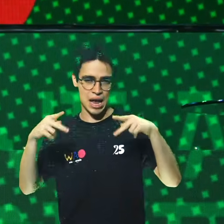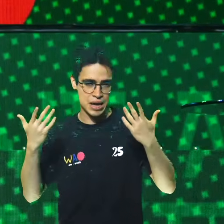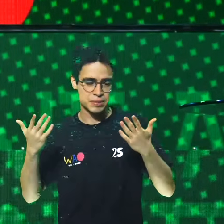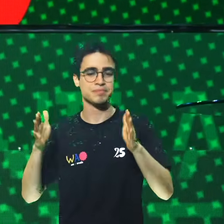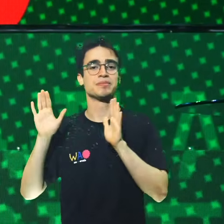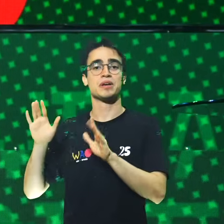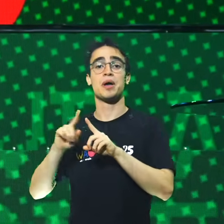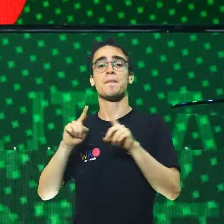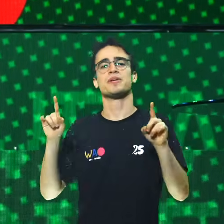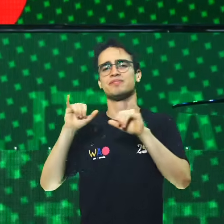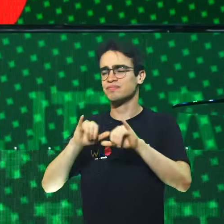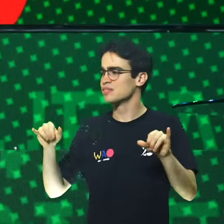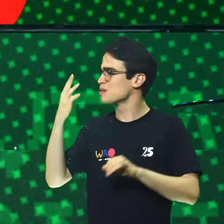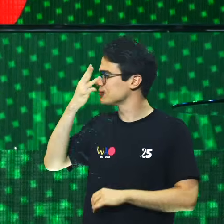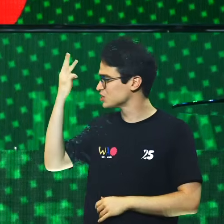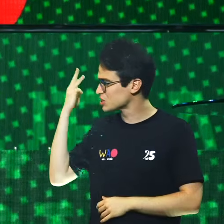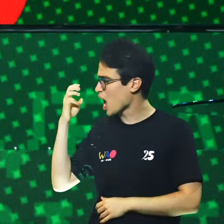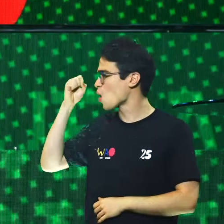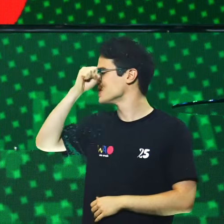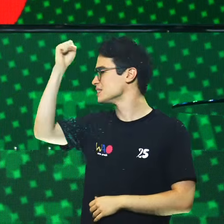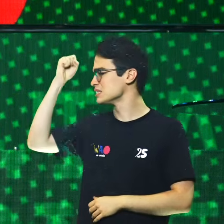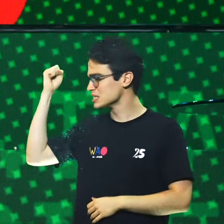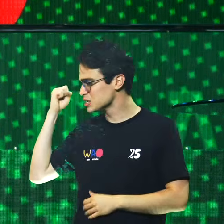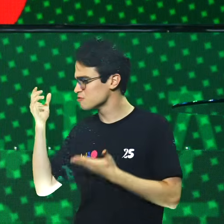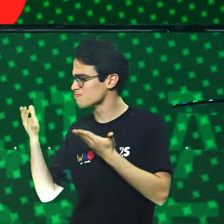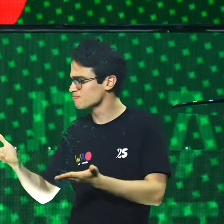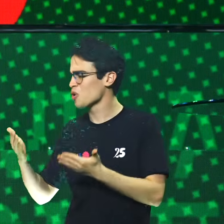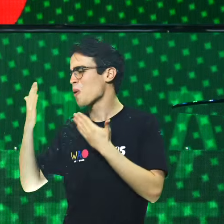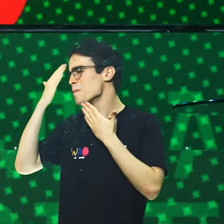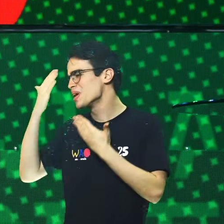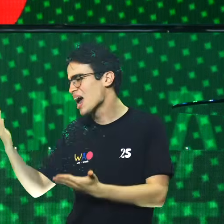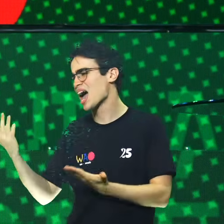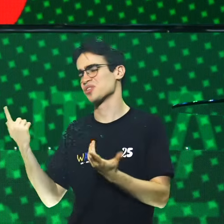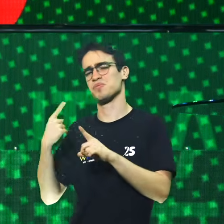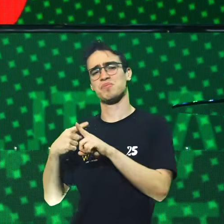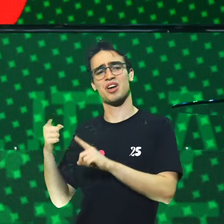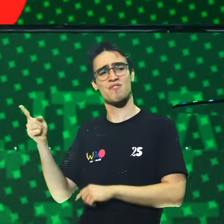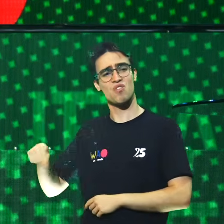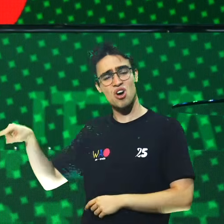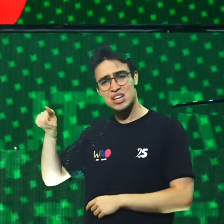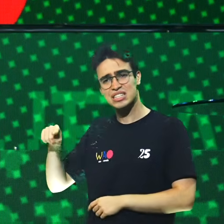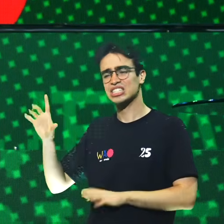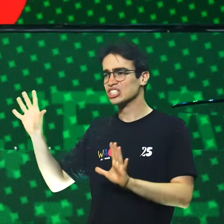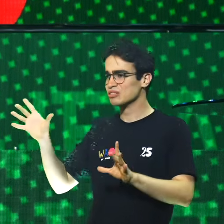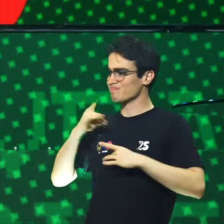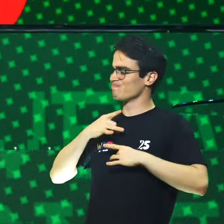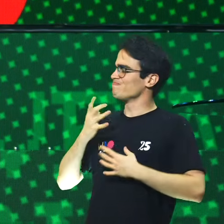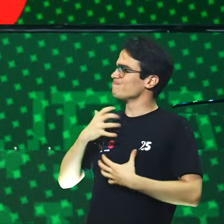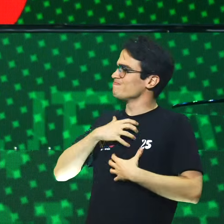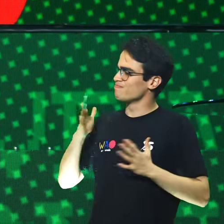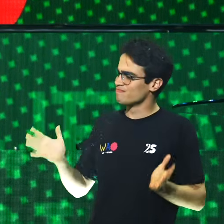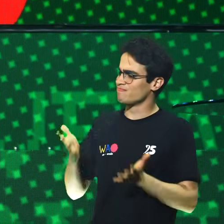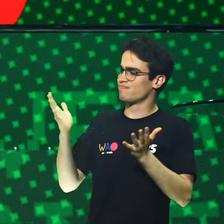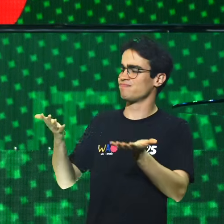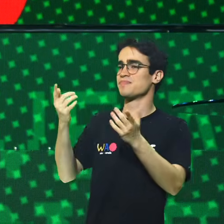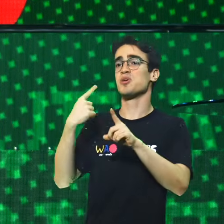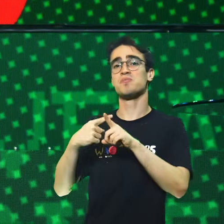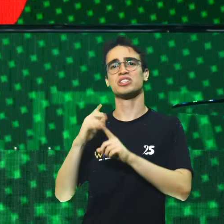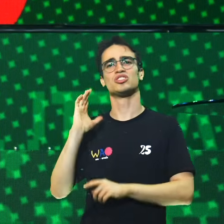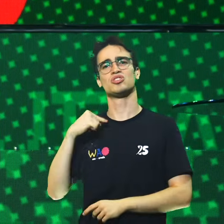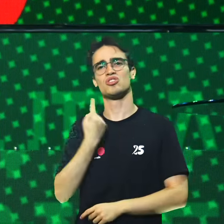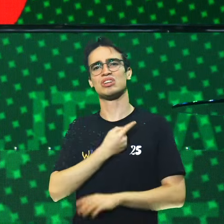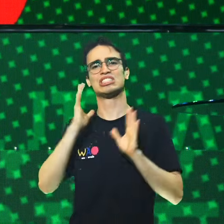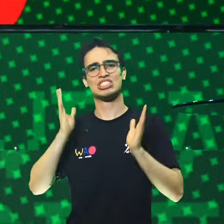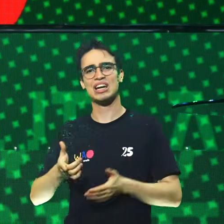quero dizer, Michel, Sil, obrigado pelo coração de vocês. Vocês é que têm nos inspirado tanto. Nós temos bebido de